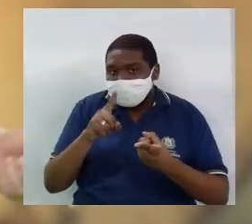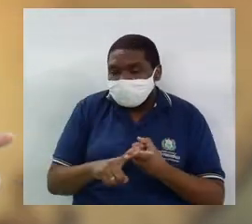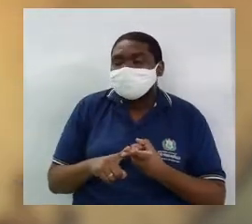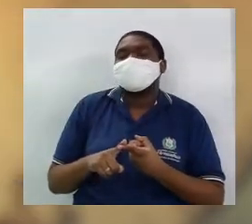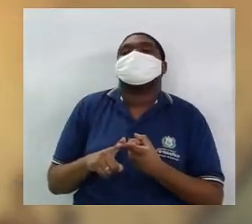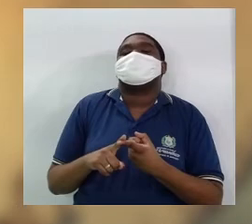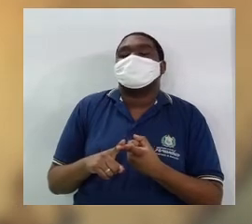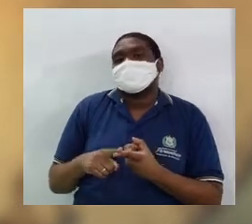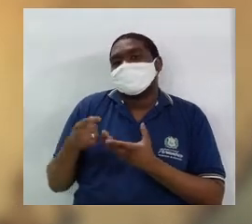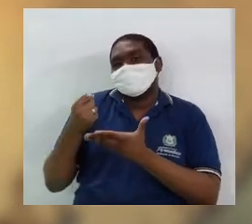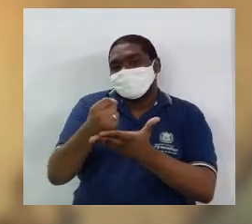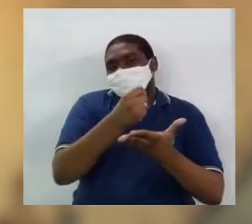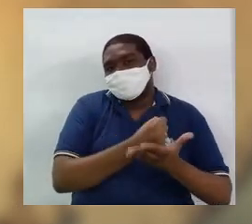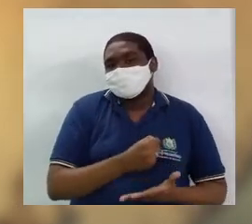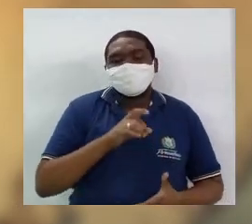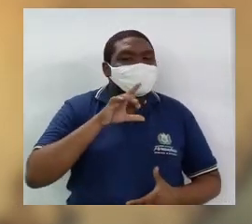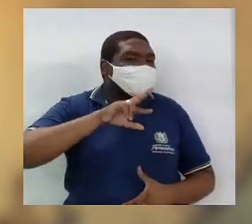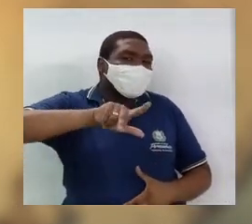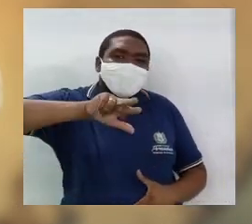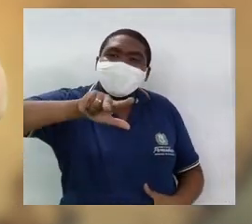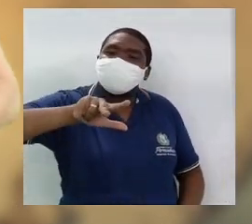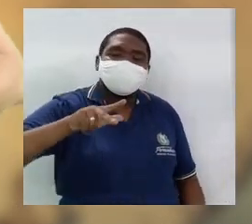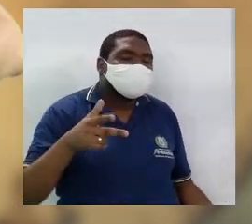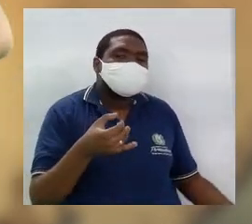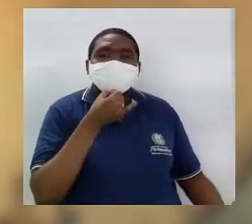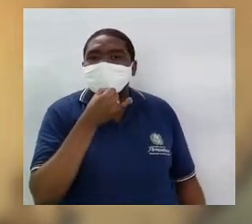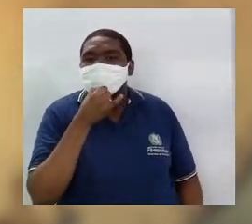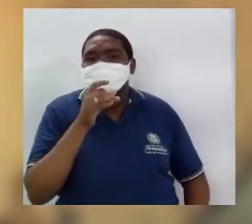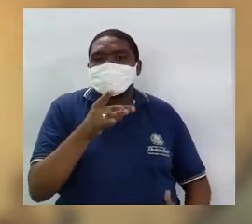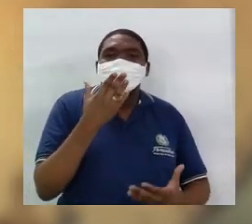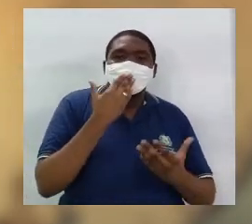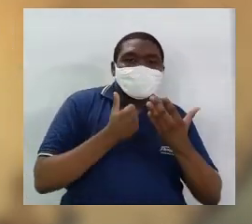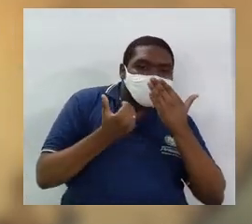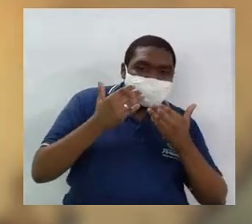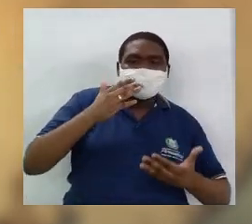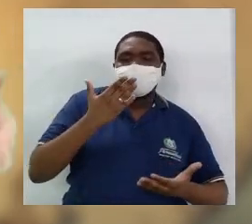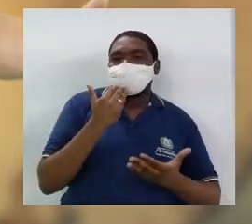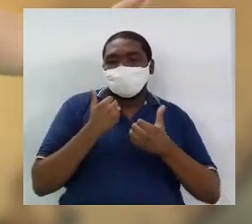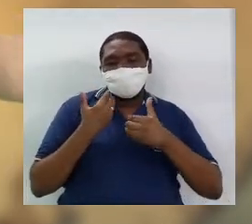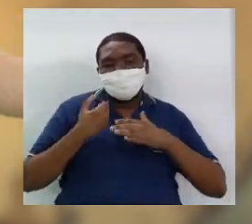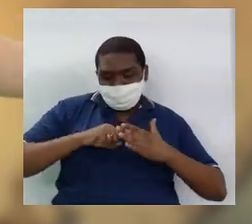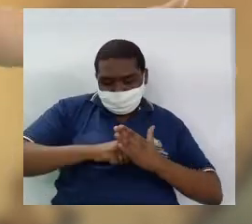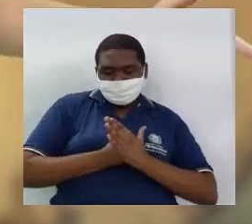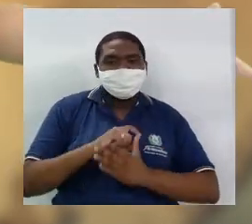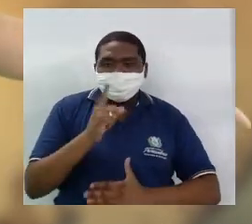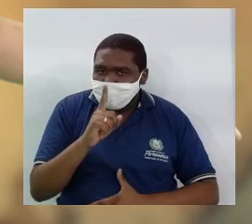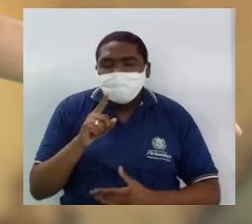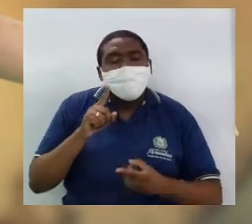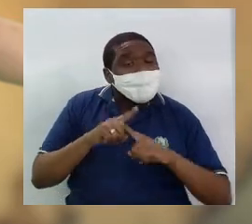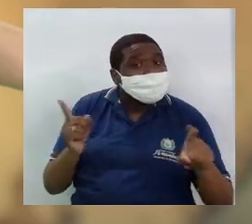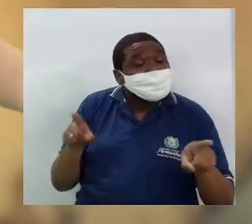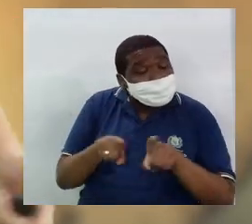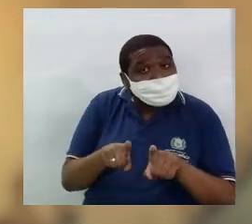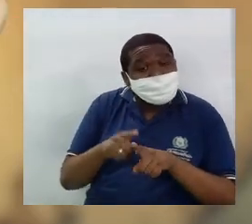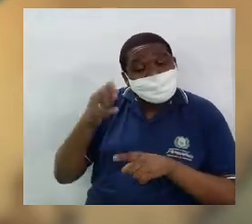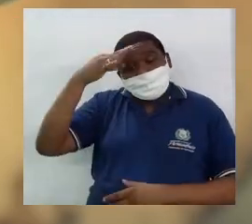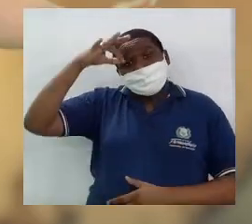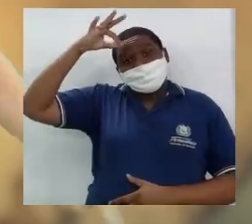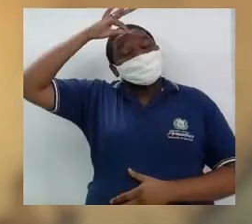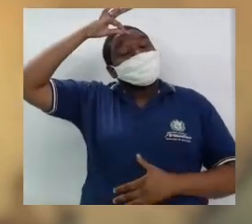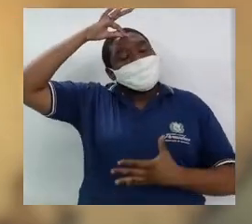o outro, não apenas com a questão do alimento corporal, mas também do alimento espiritual.